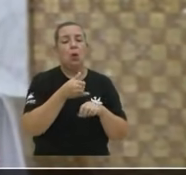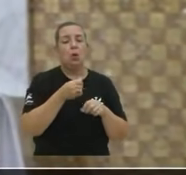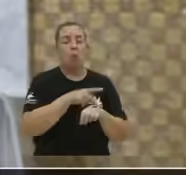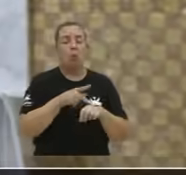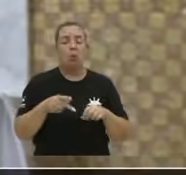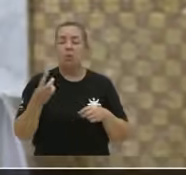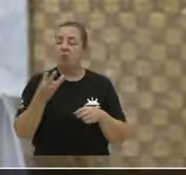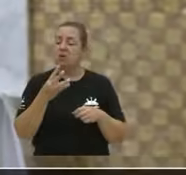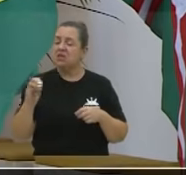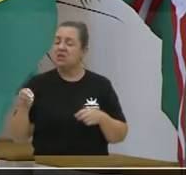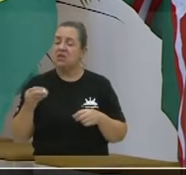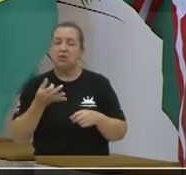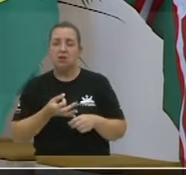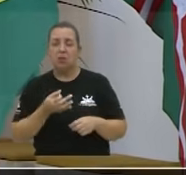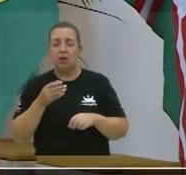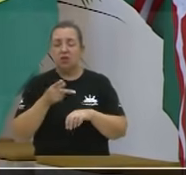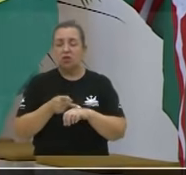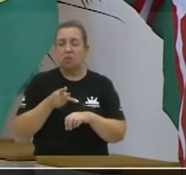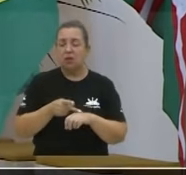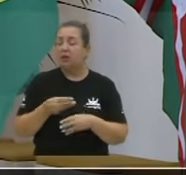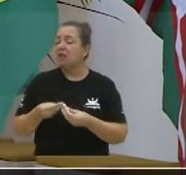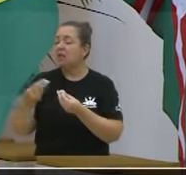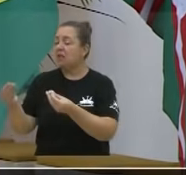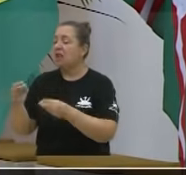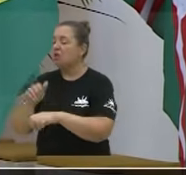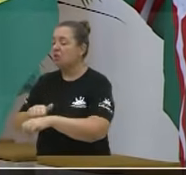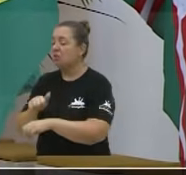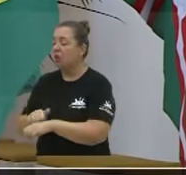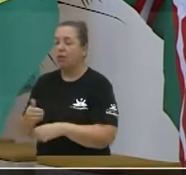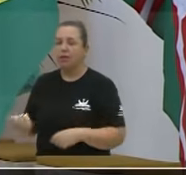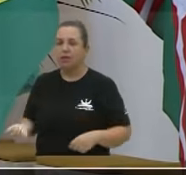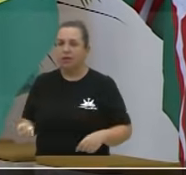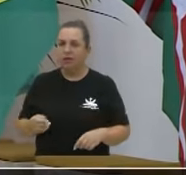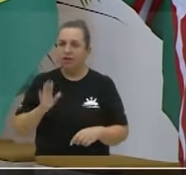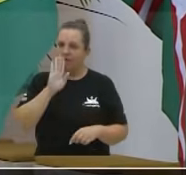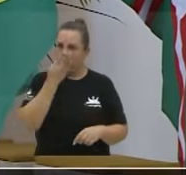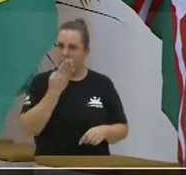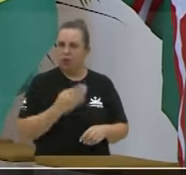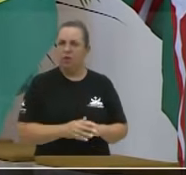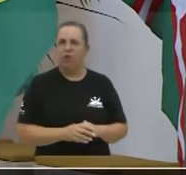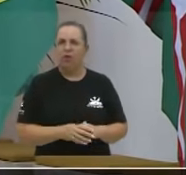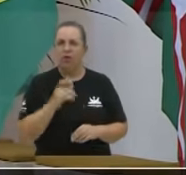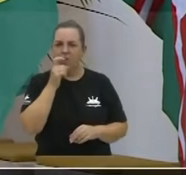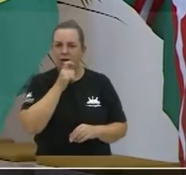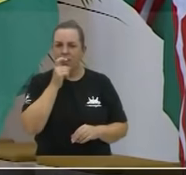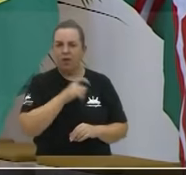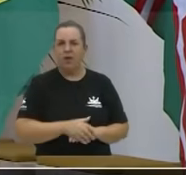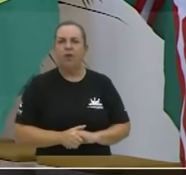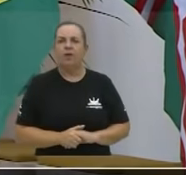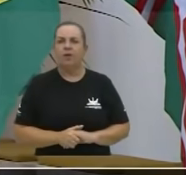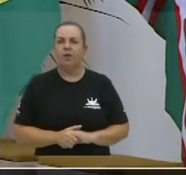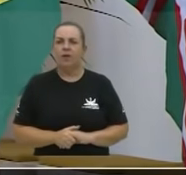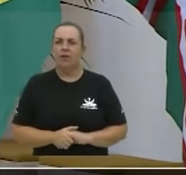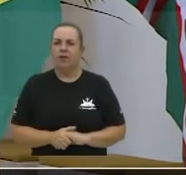por 300 moedas de prata e dar aos pobres? Falso, mentiroso.